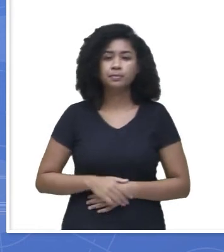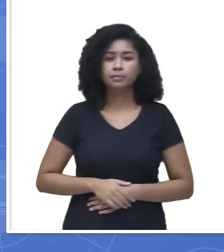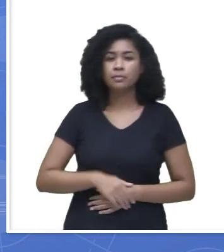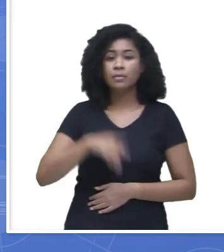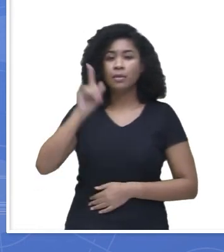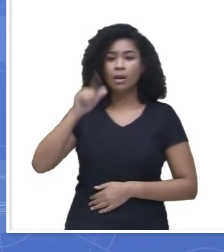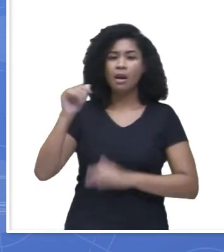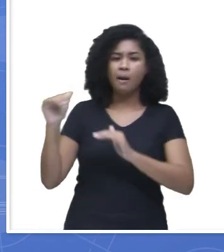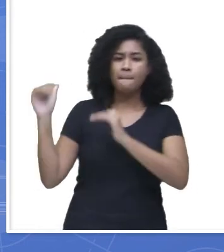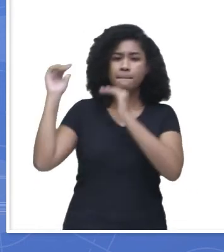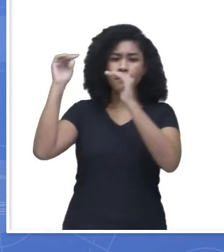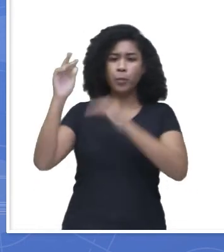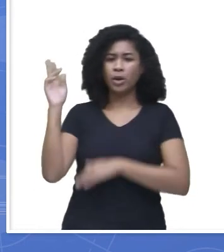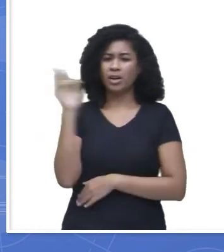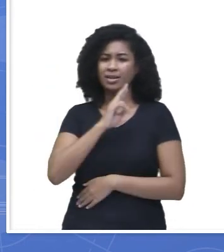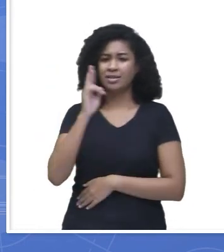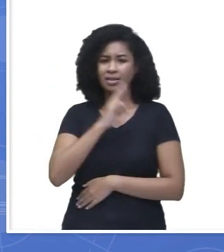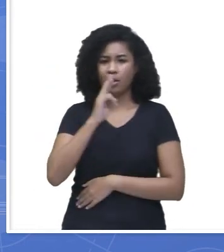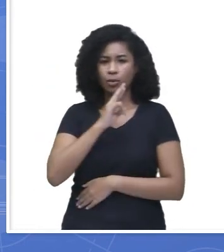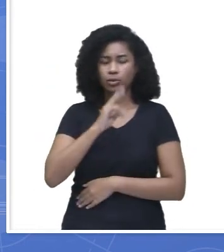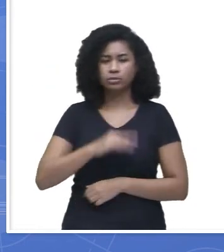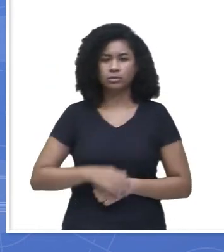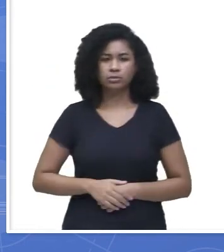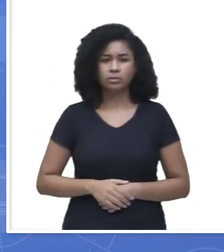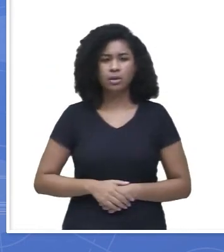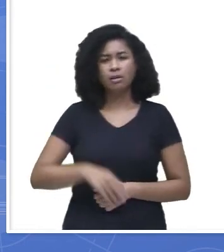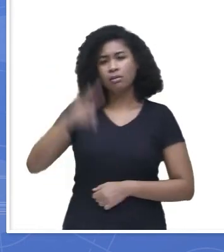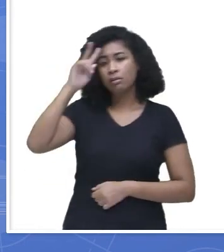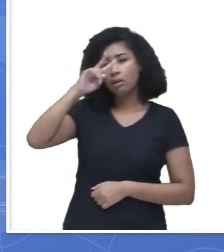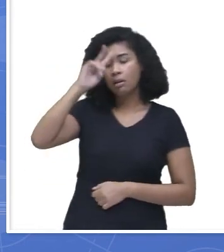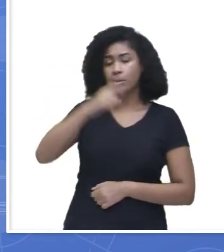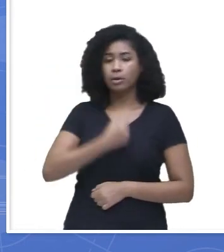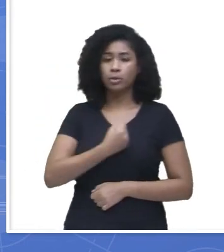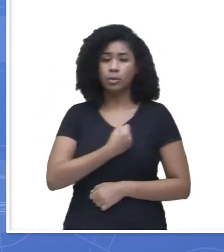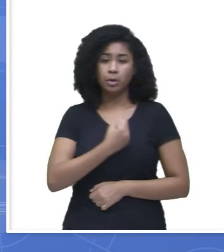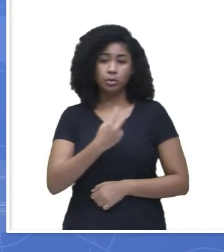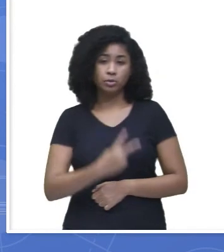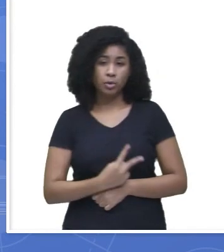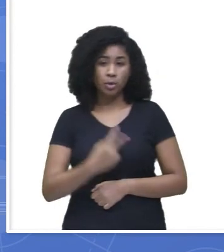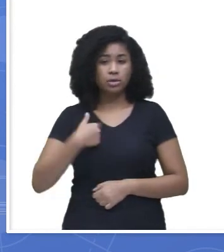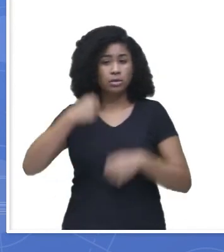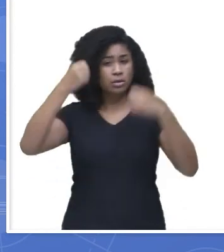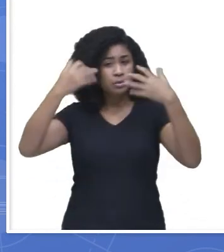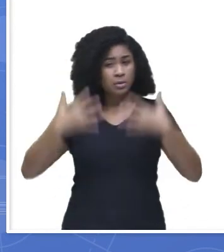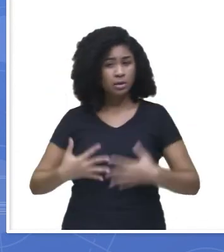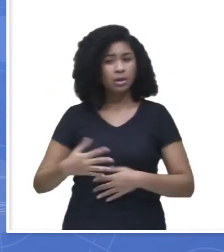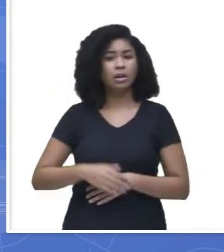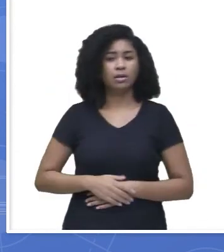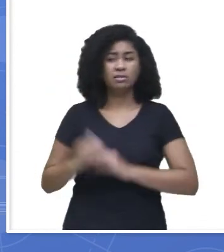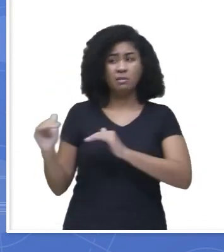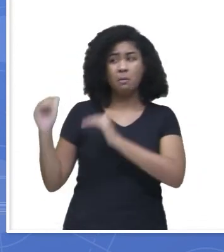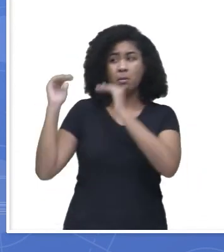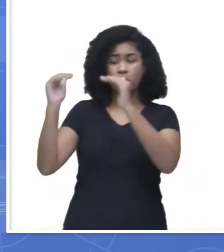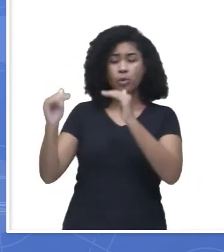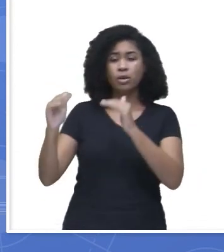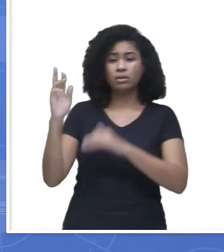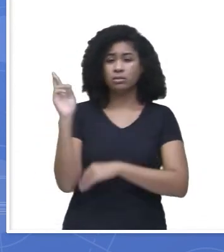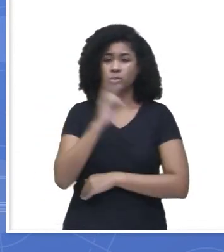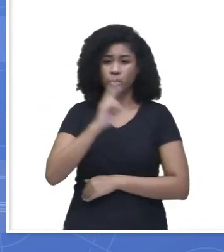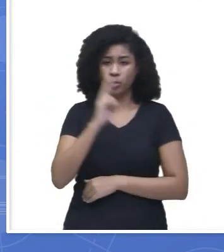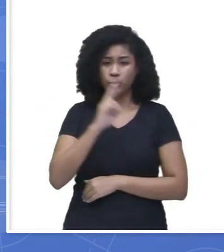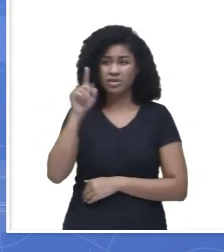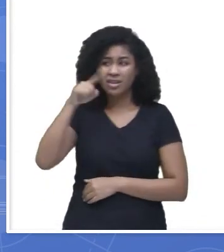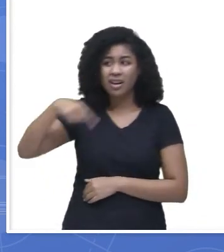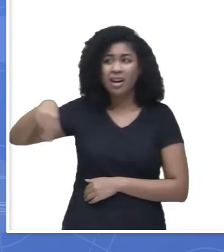russa. Eu citei ainda há pouco, na segunda questão, que essa burguesia russa ela está passando por um momento difícil justamente porque não